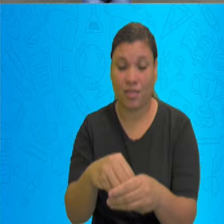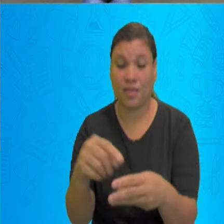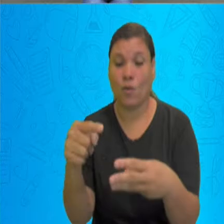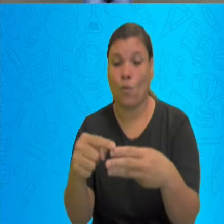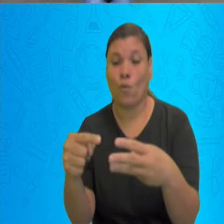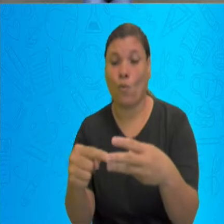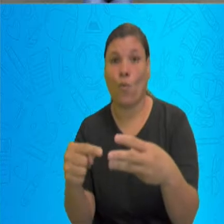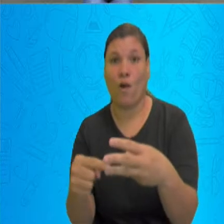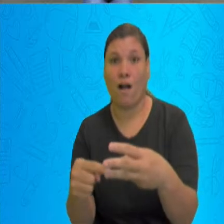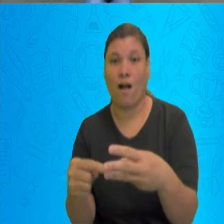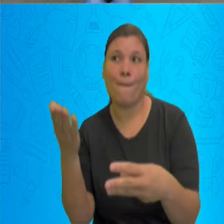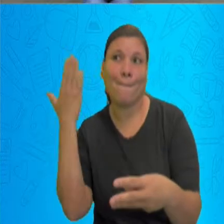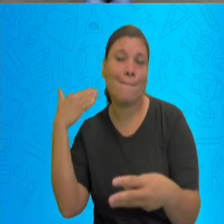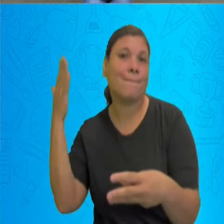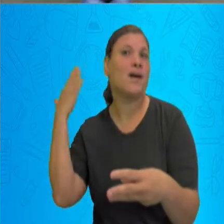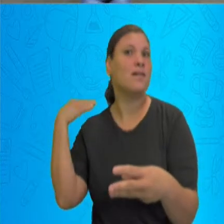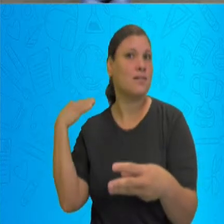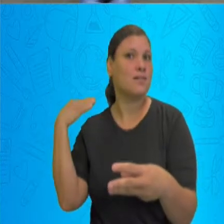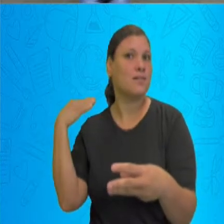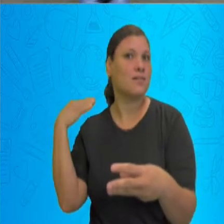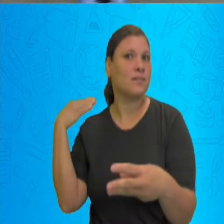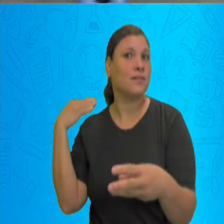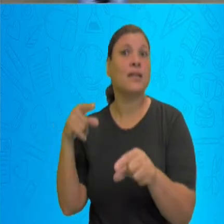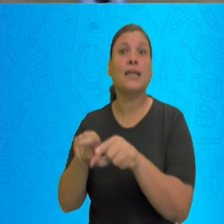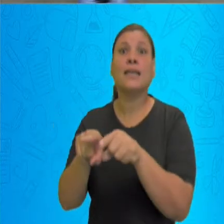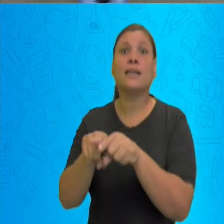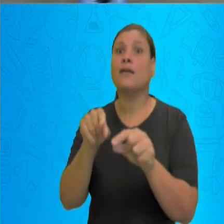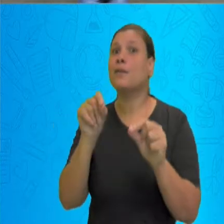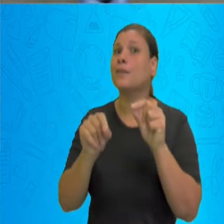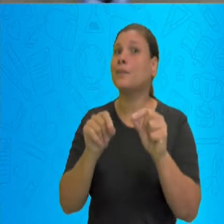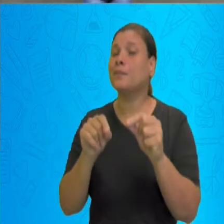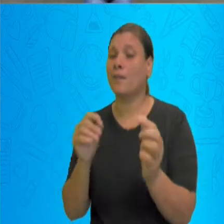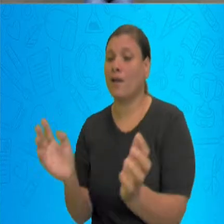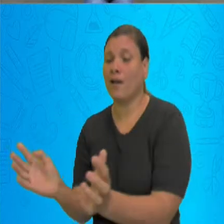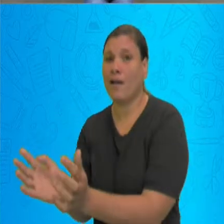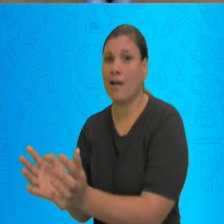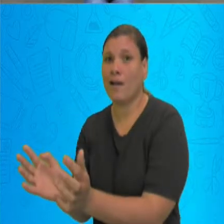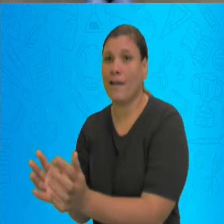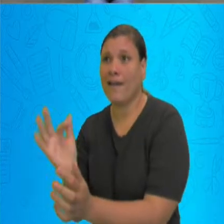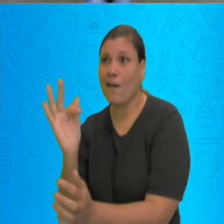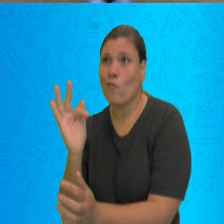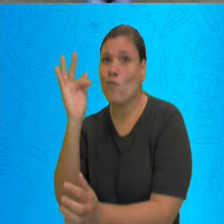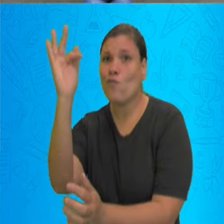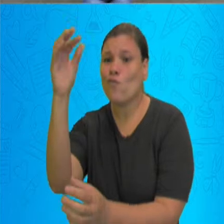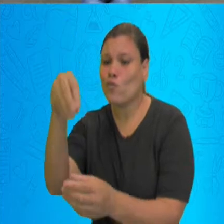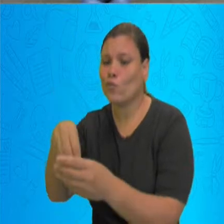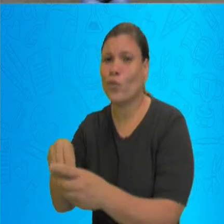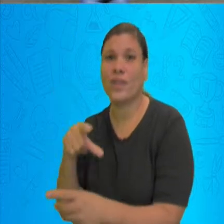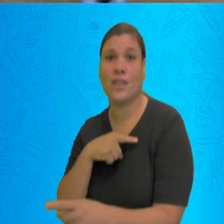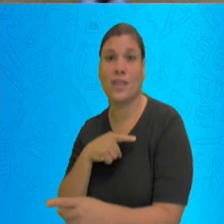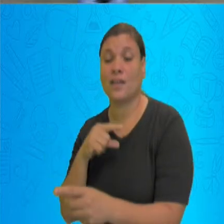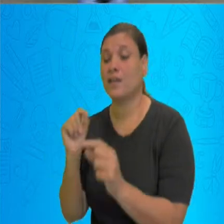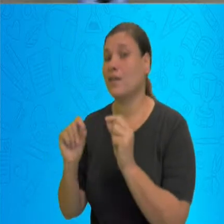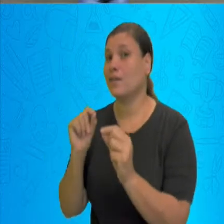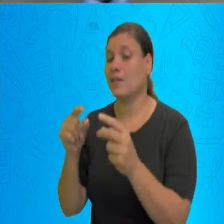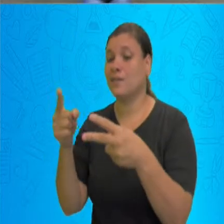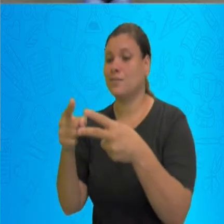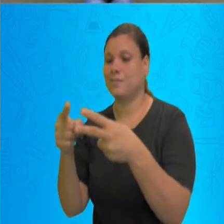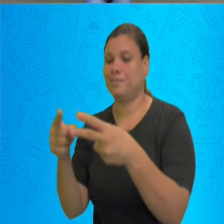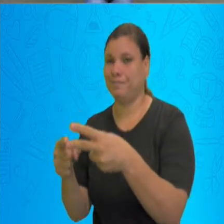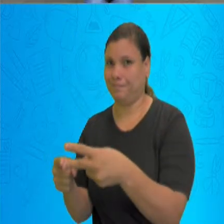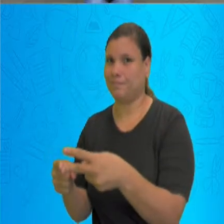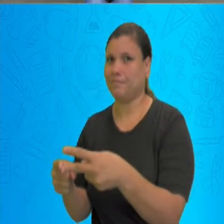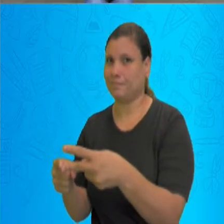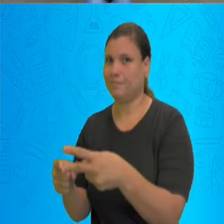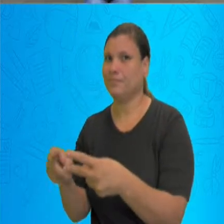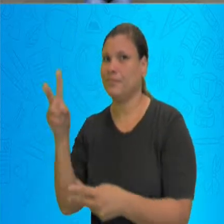3: pretérito imperfeito, pretérito perfeito e pretérito mais que perfeito.